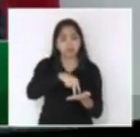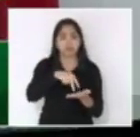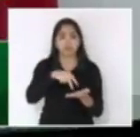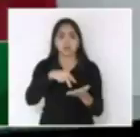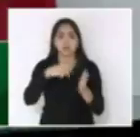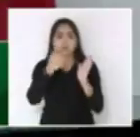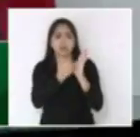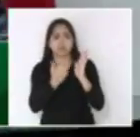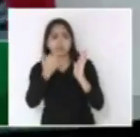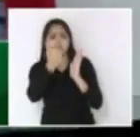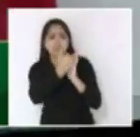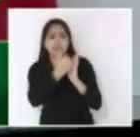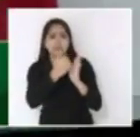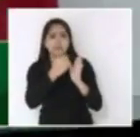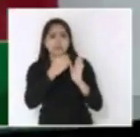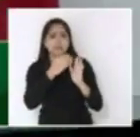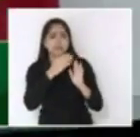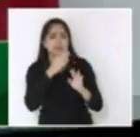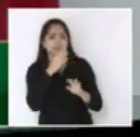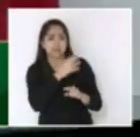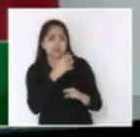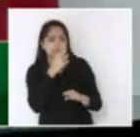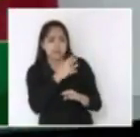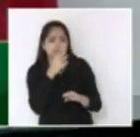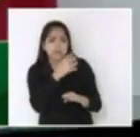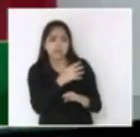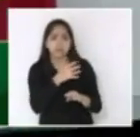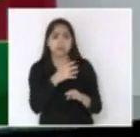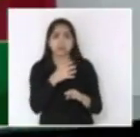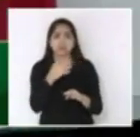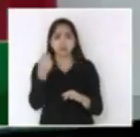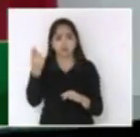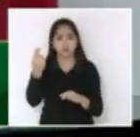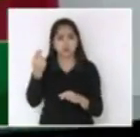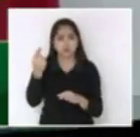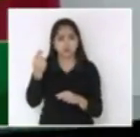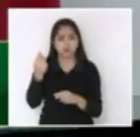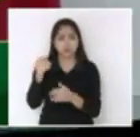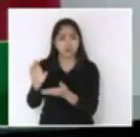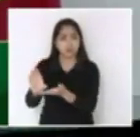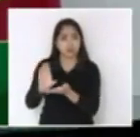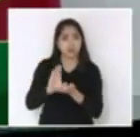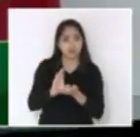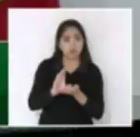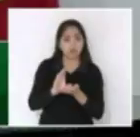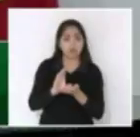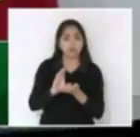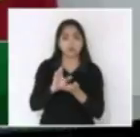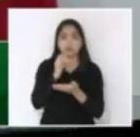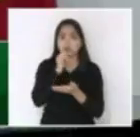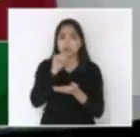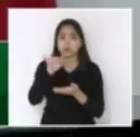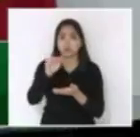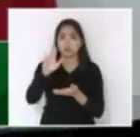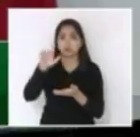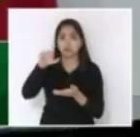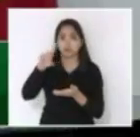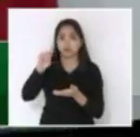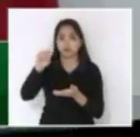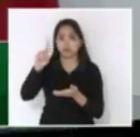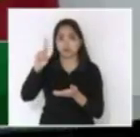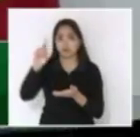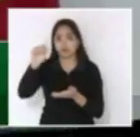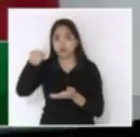sensacionalistas, criticando a busca de recursos do governo do Estado para o Fundam, por exemplo, nos